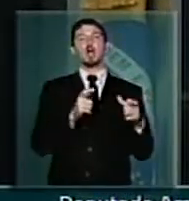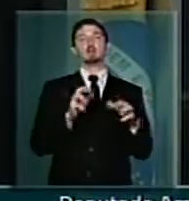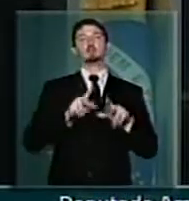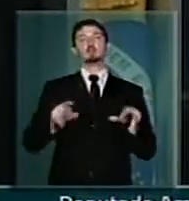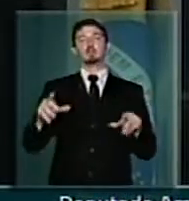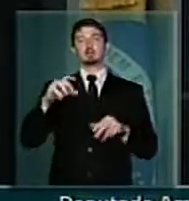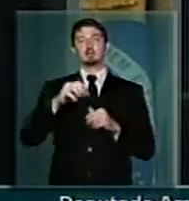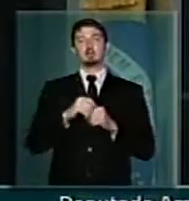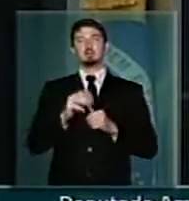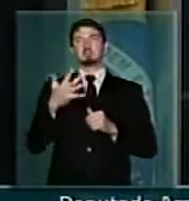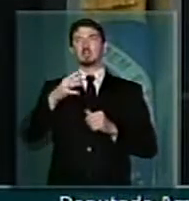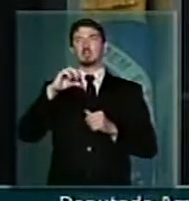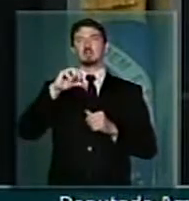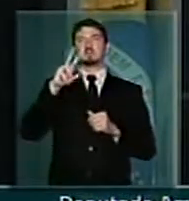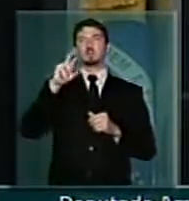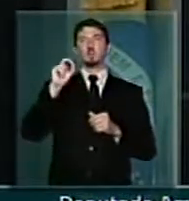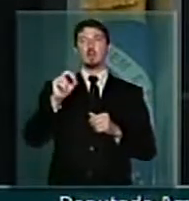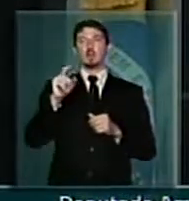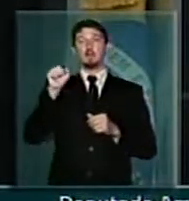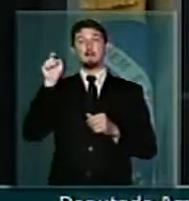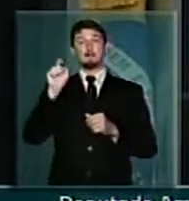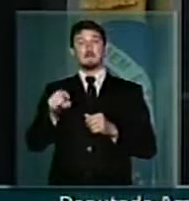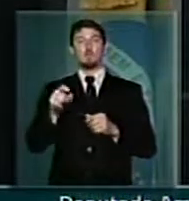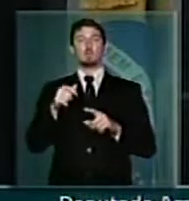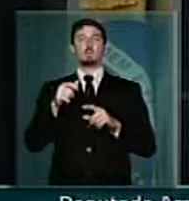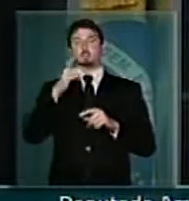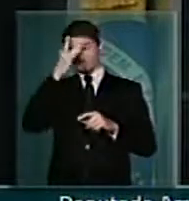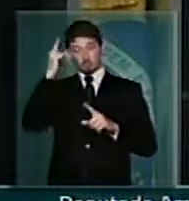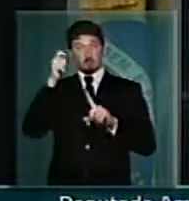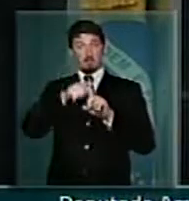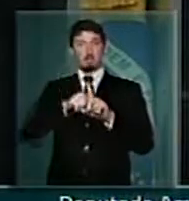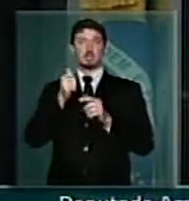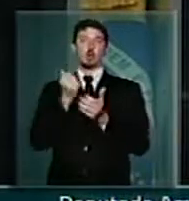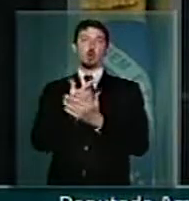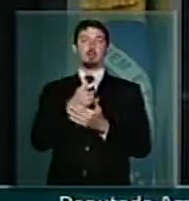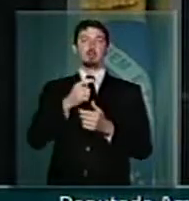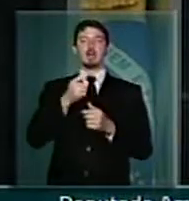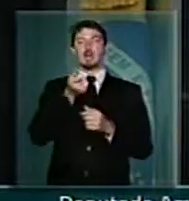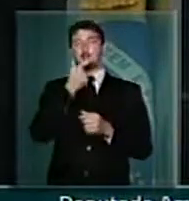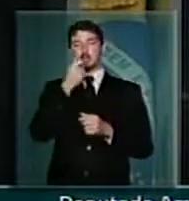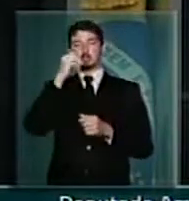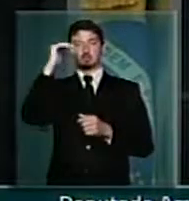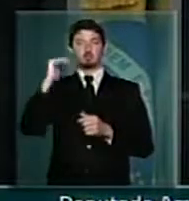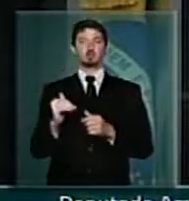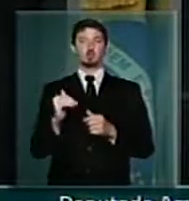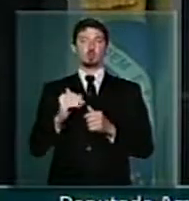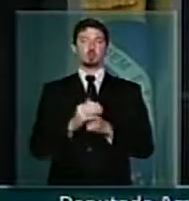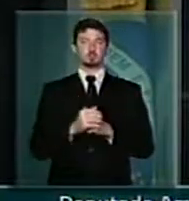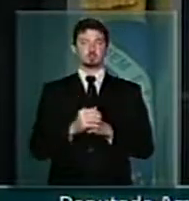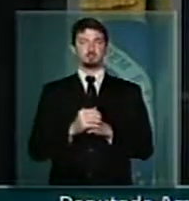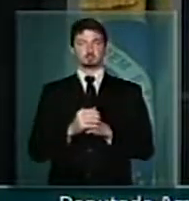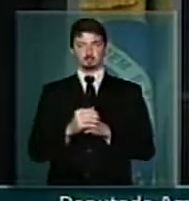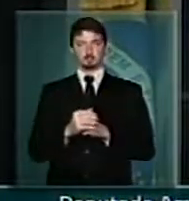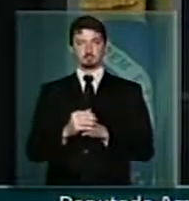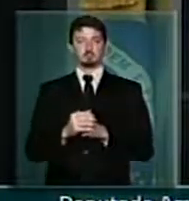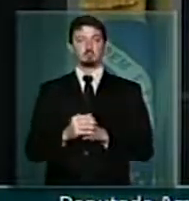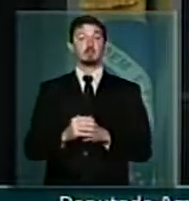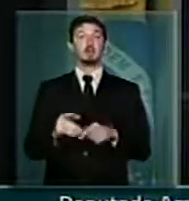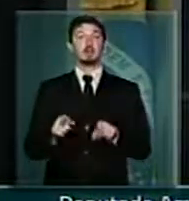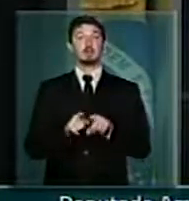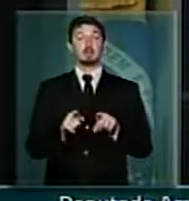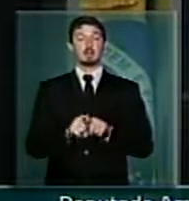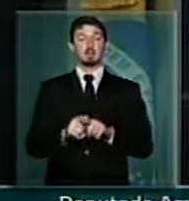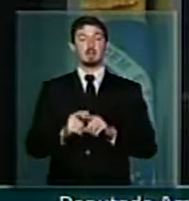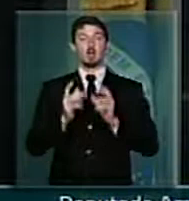de 950 mil atendimentos por mês. Lula também fortaleceu o programa de